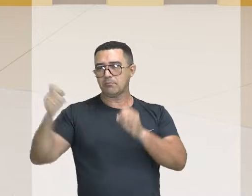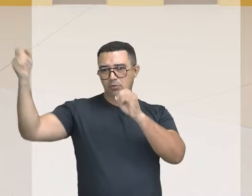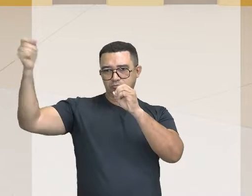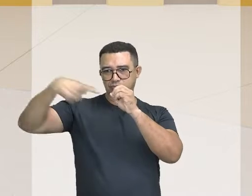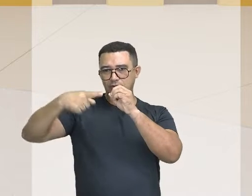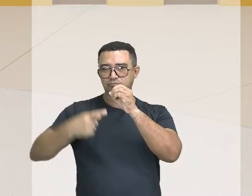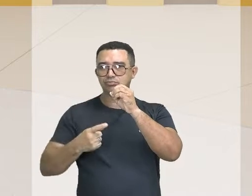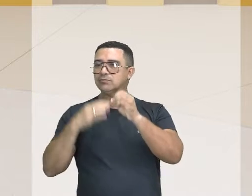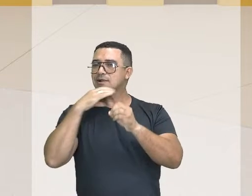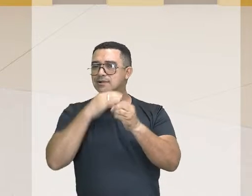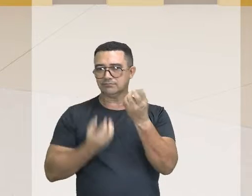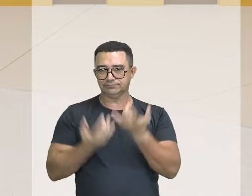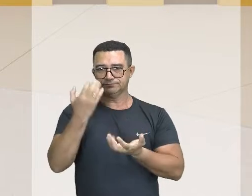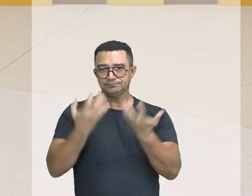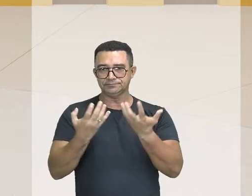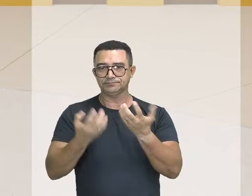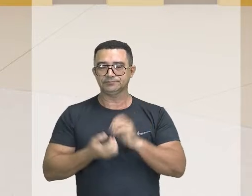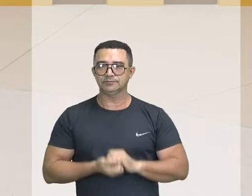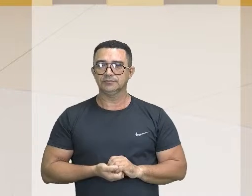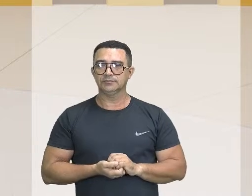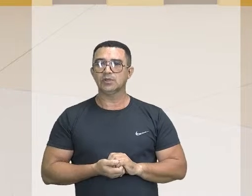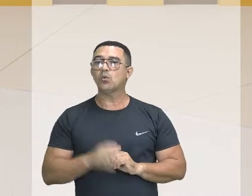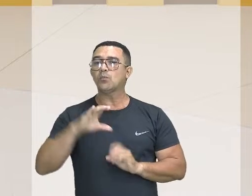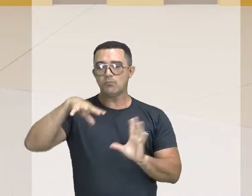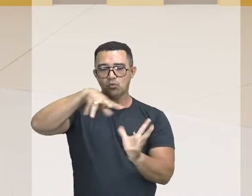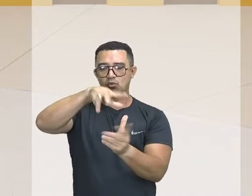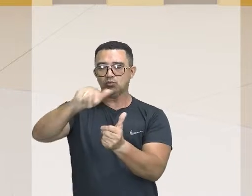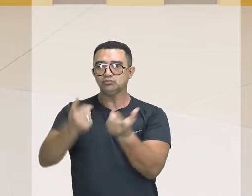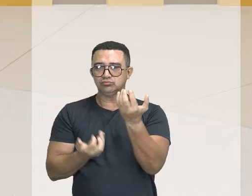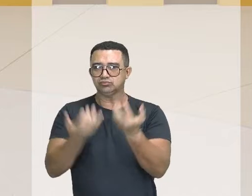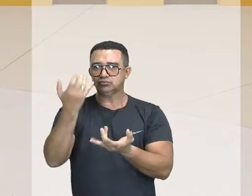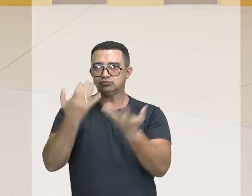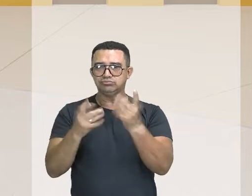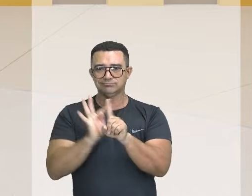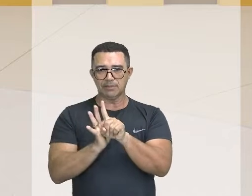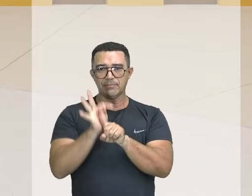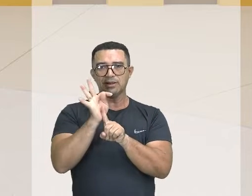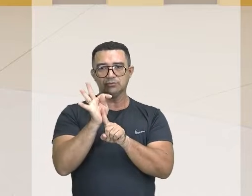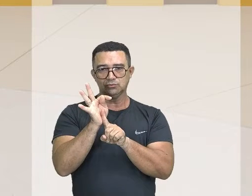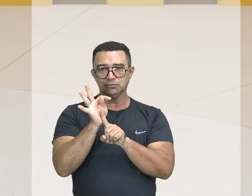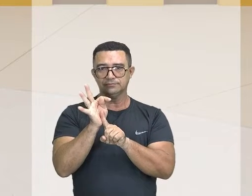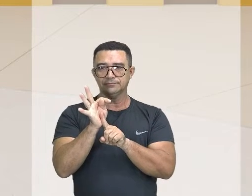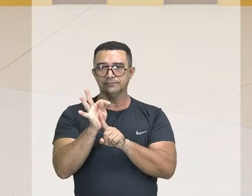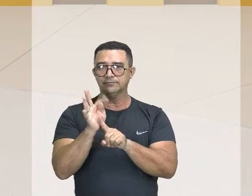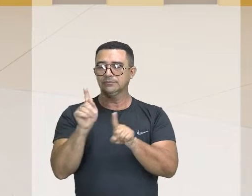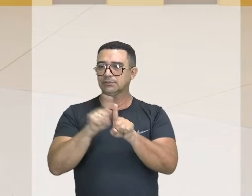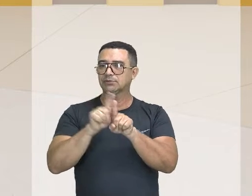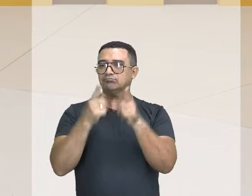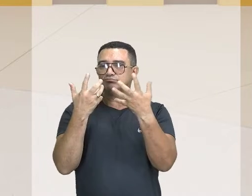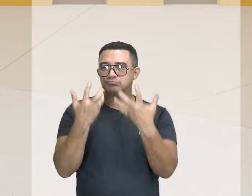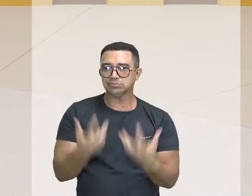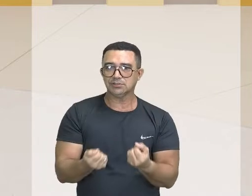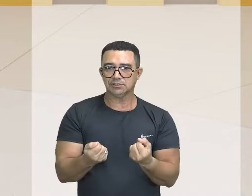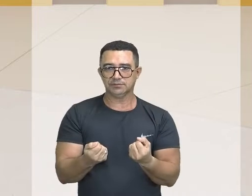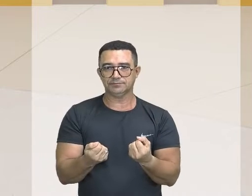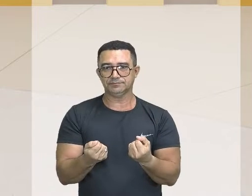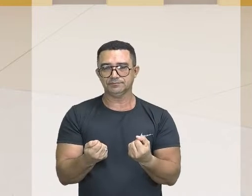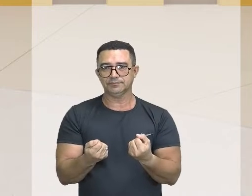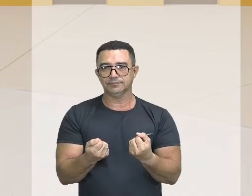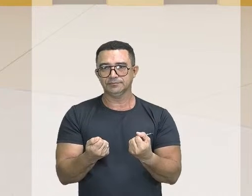nós vamos ter o aquecimento global. Como consequência, nós vamos ter uma absorção, né?